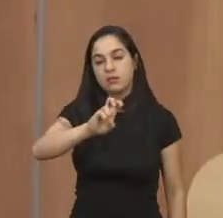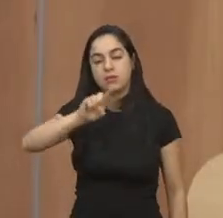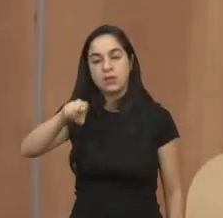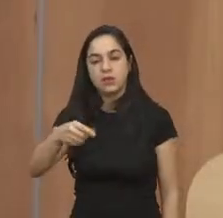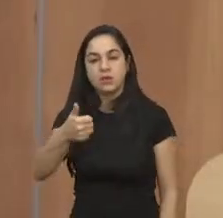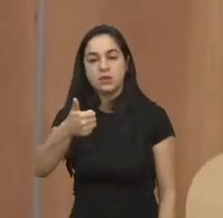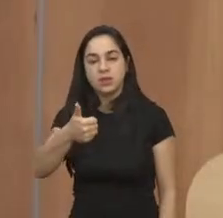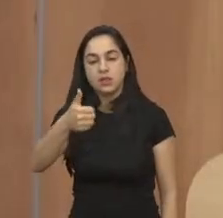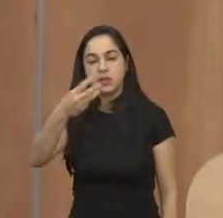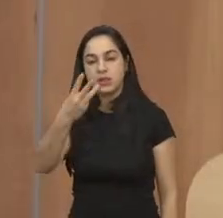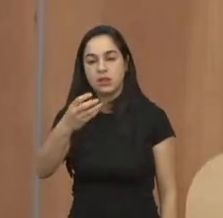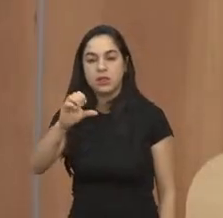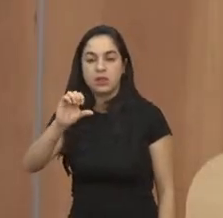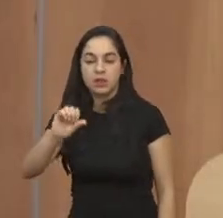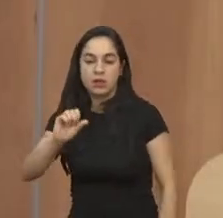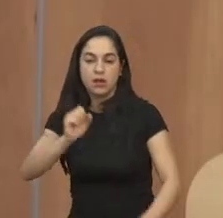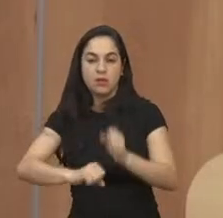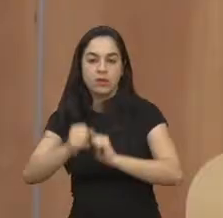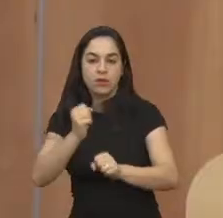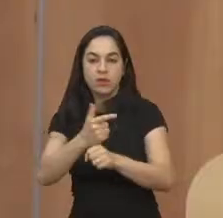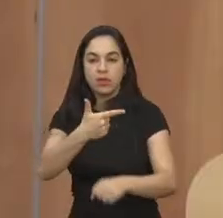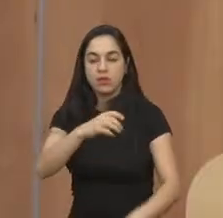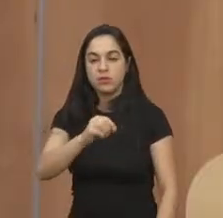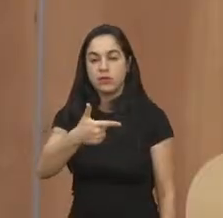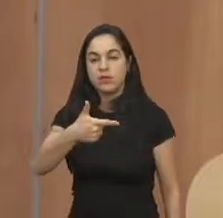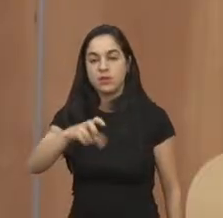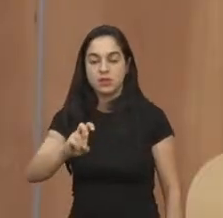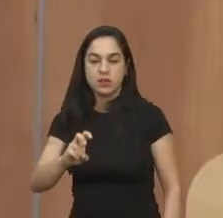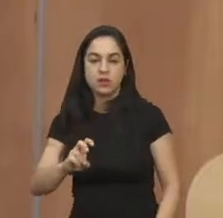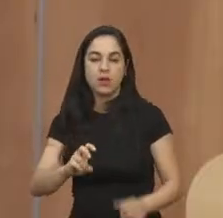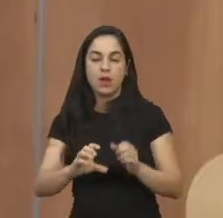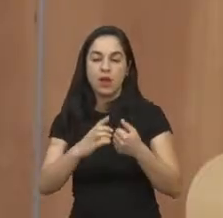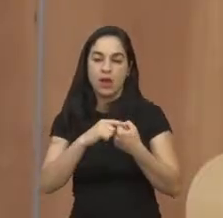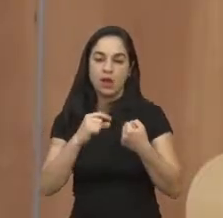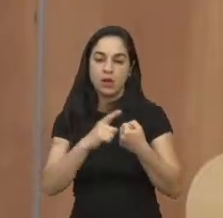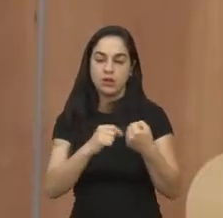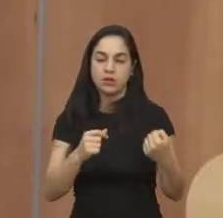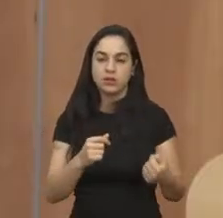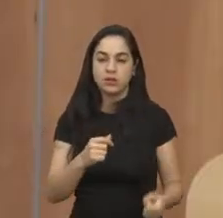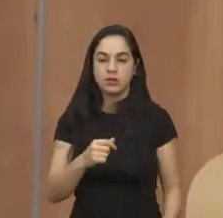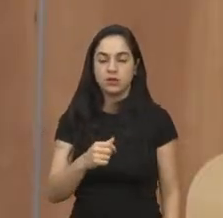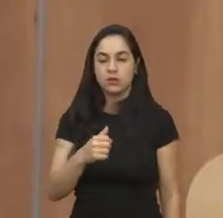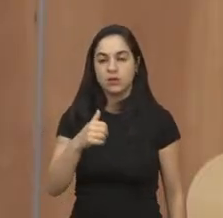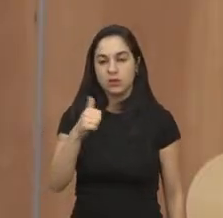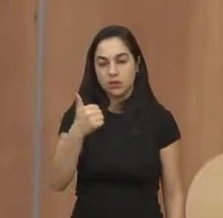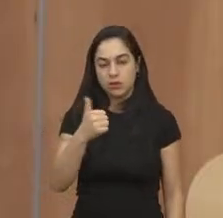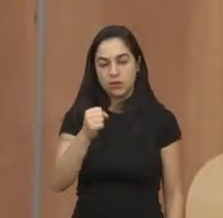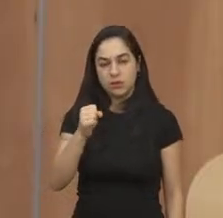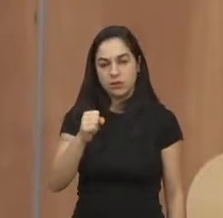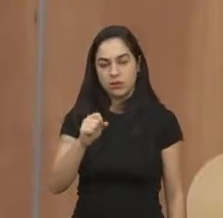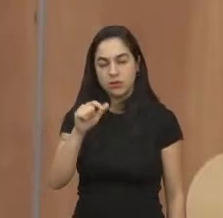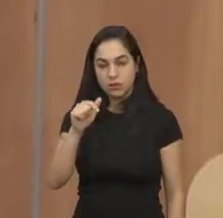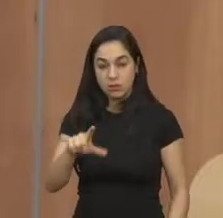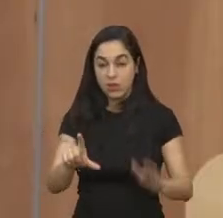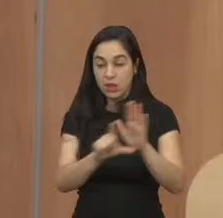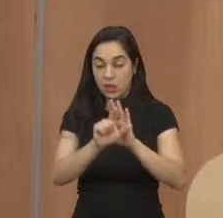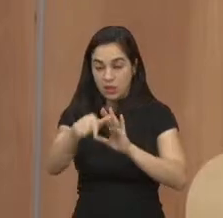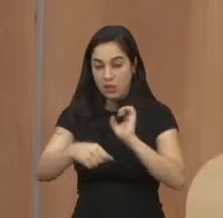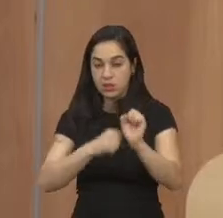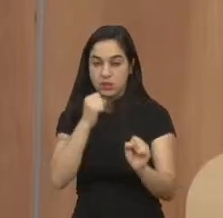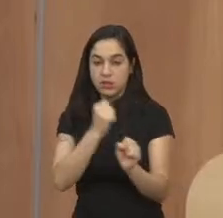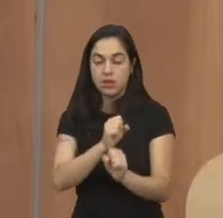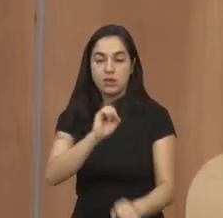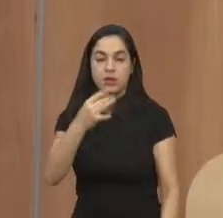15.139, de 2025, artigo 9º, inciso 12 e parágrafo único, ou seja, uma lei deste ano, que